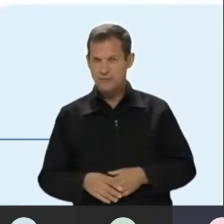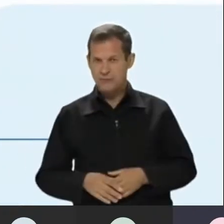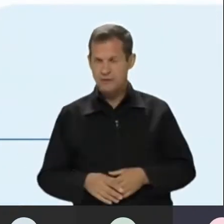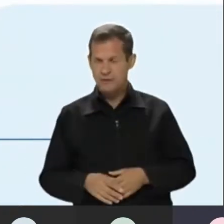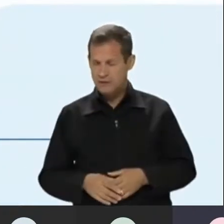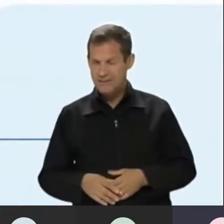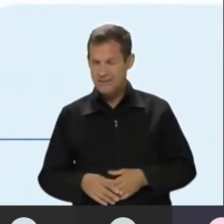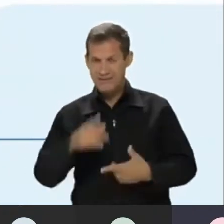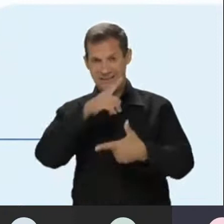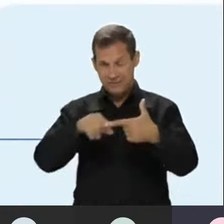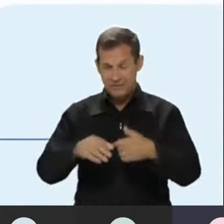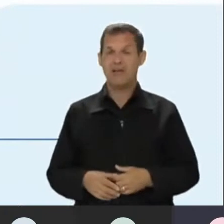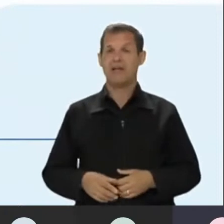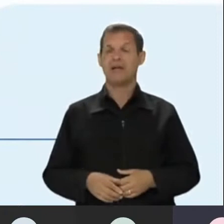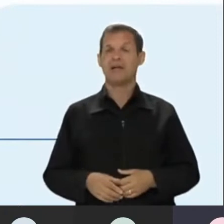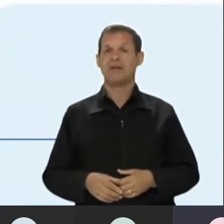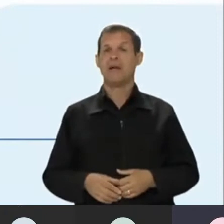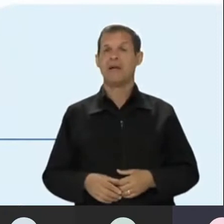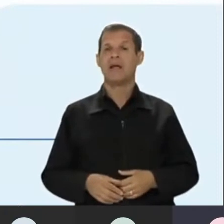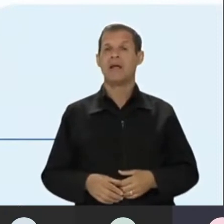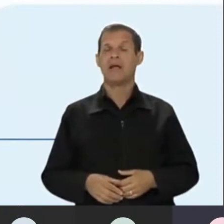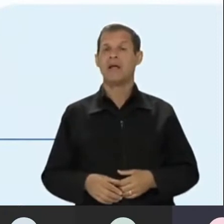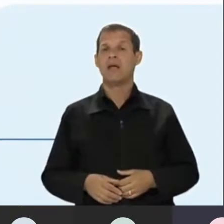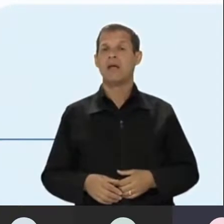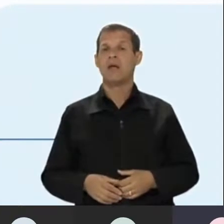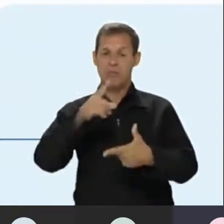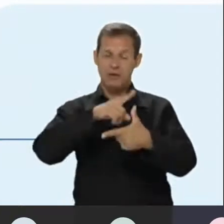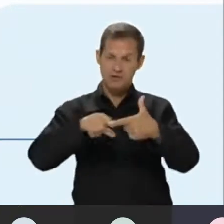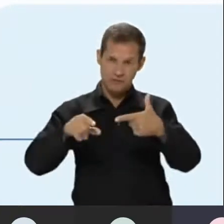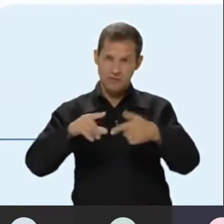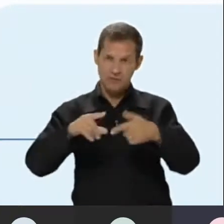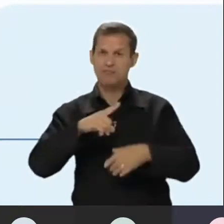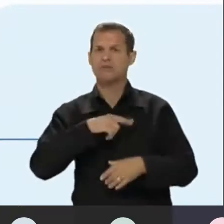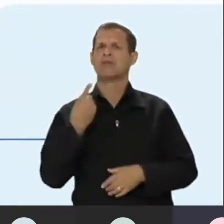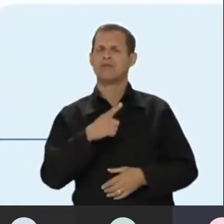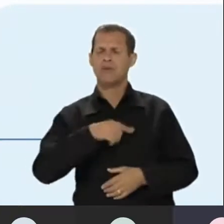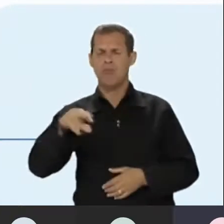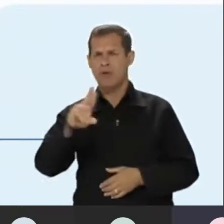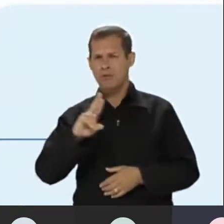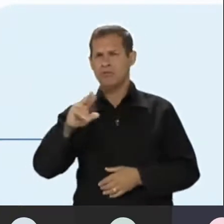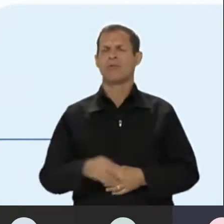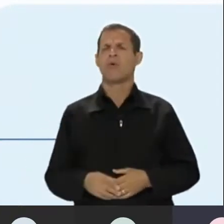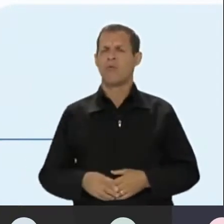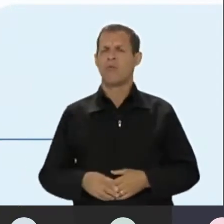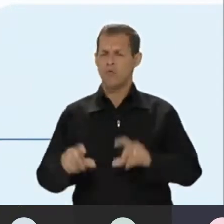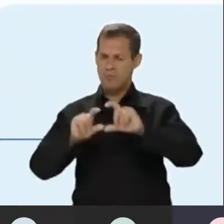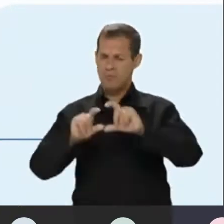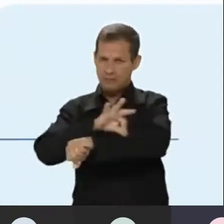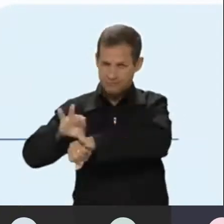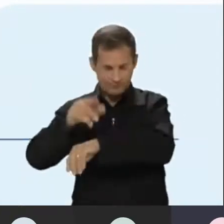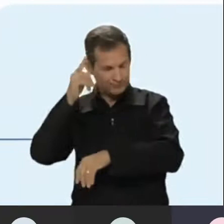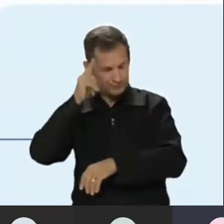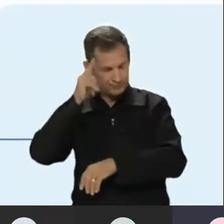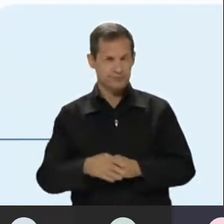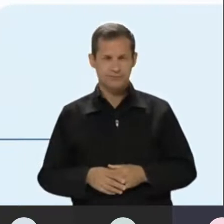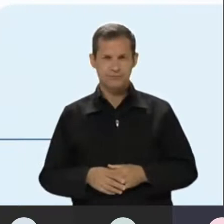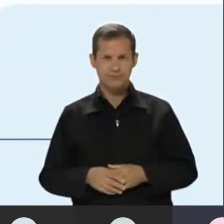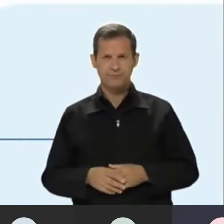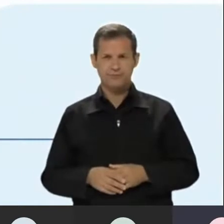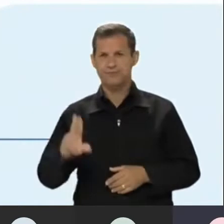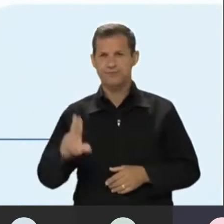isso e dividir. Sabe? Então aqui é metade, aqui é metade da metade, metade da metade da metade. A gente vai ter que utilizar uma régua, então, para